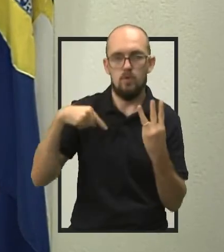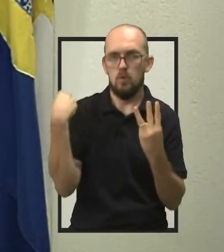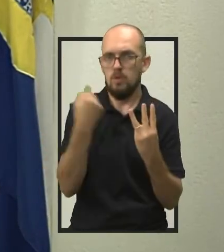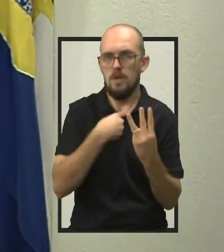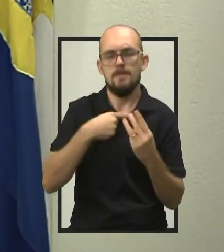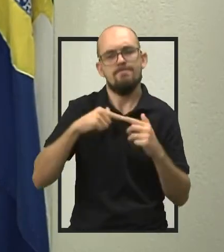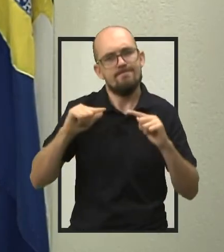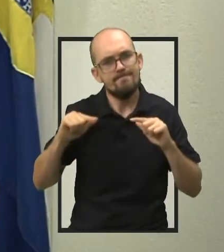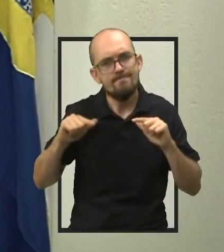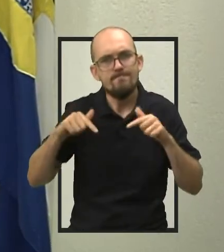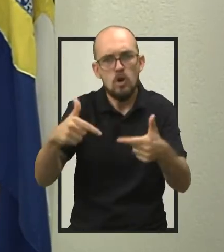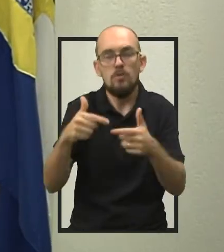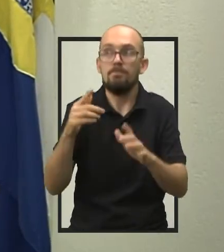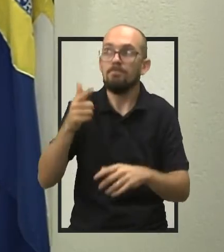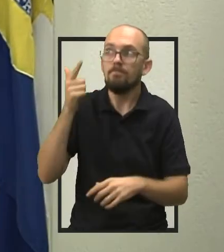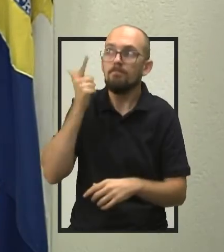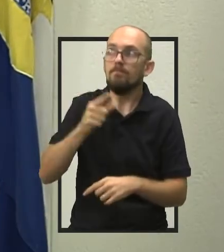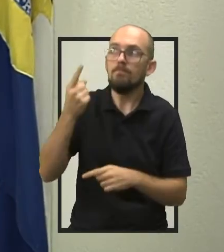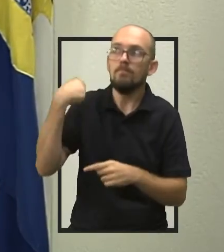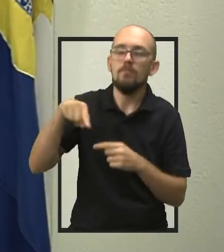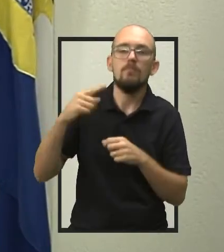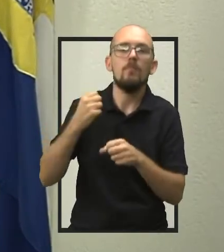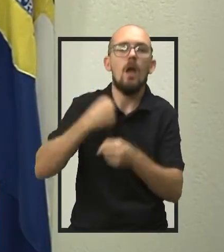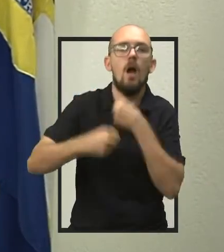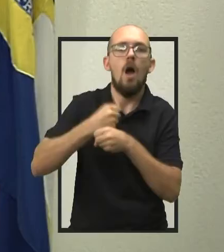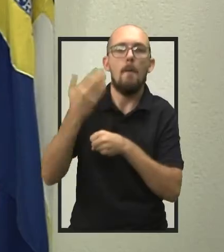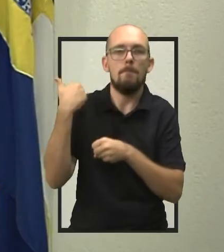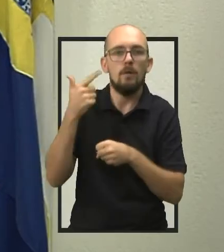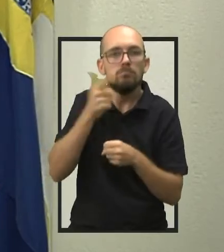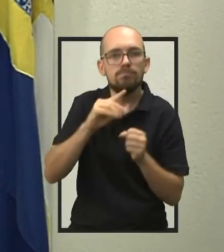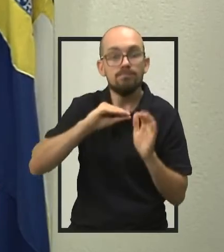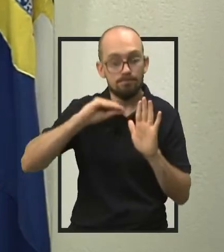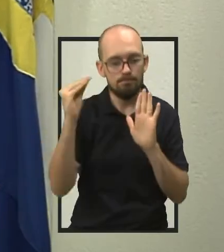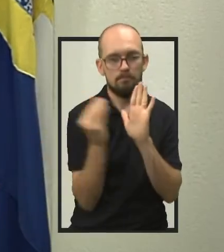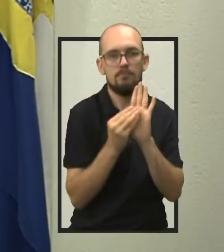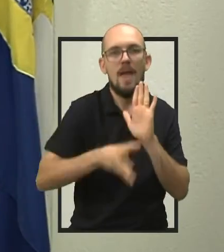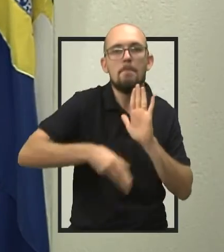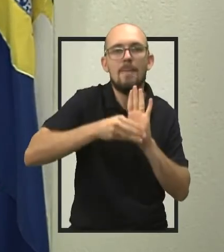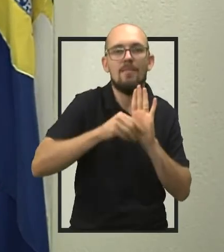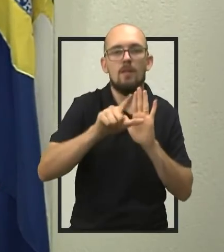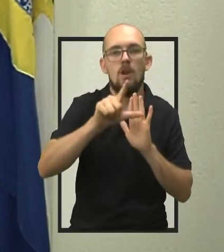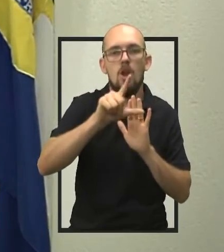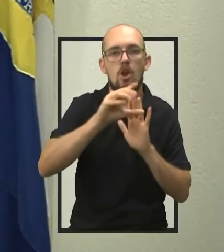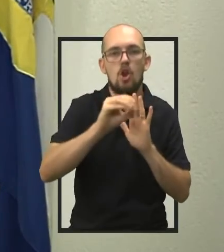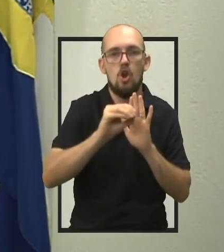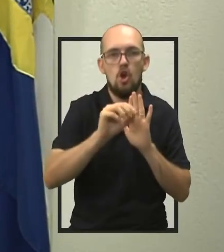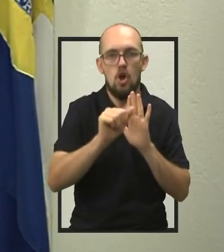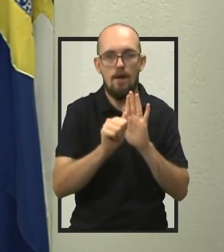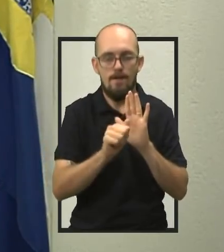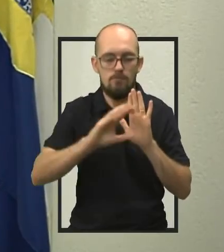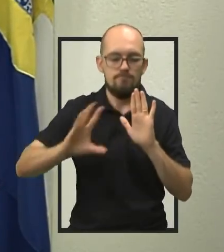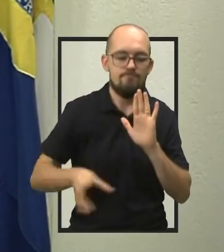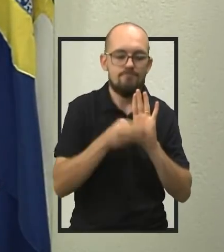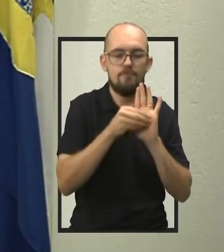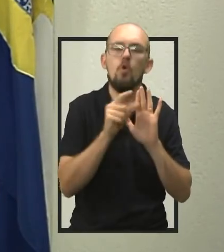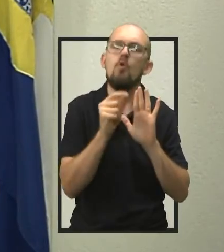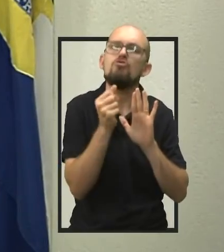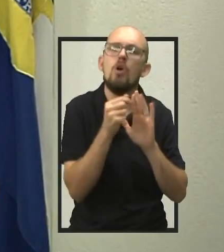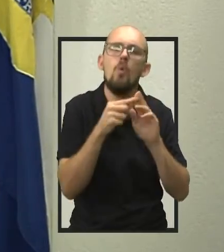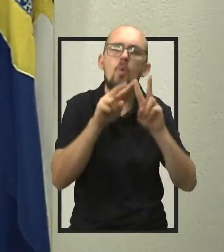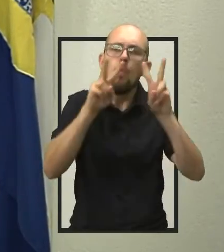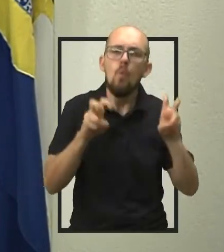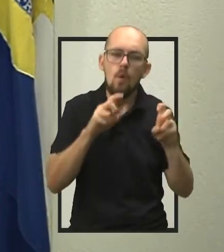junto, e o ano passado nós conseguimos uma emenda na LOA sobre a destinação de recursos para